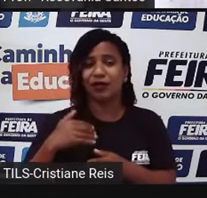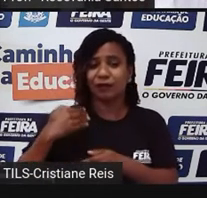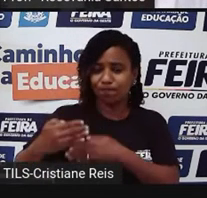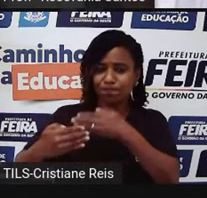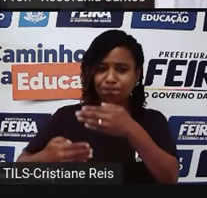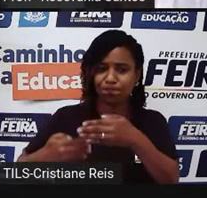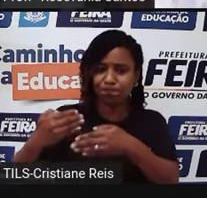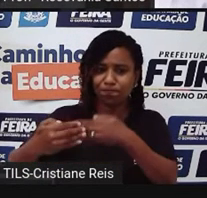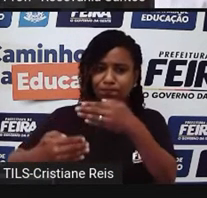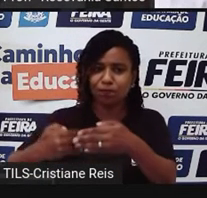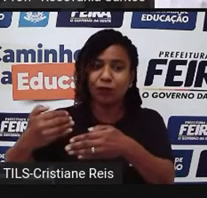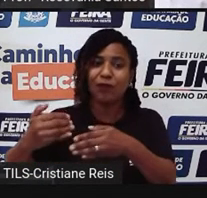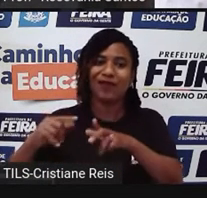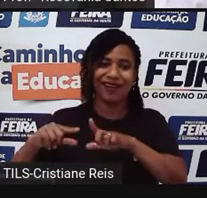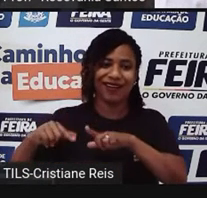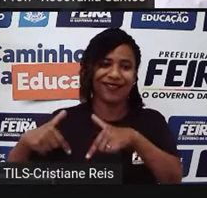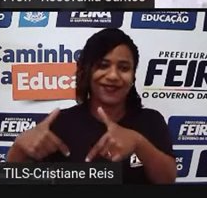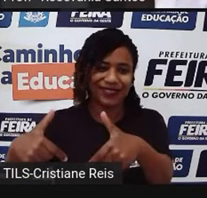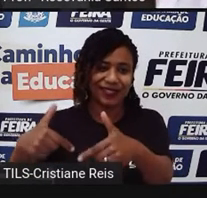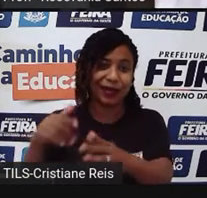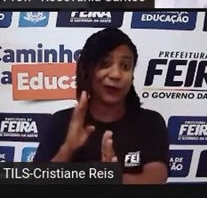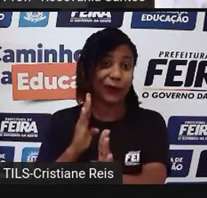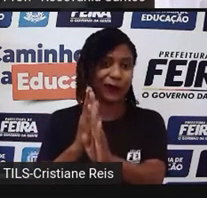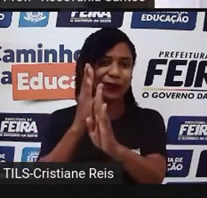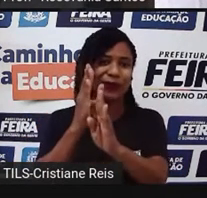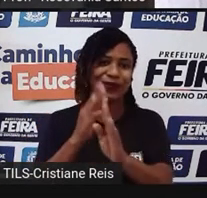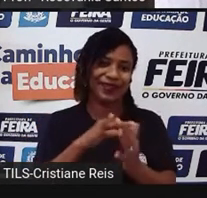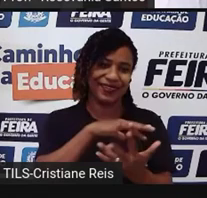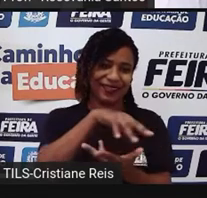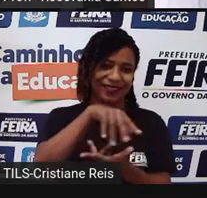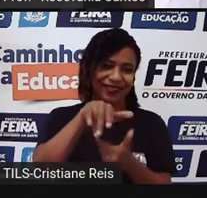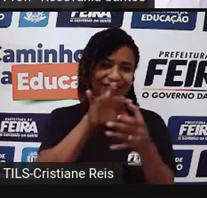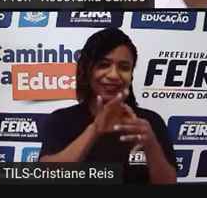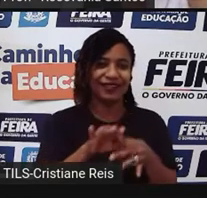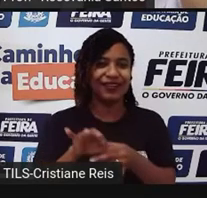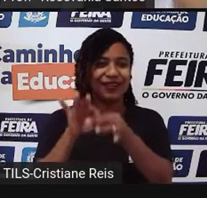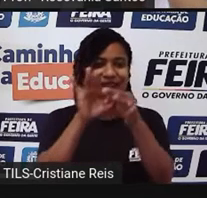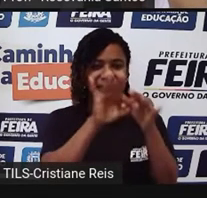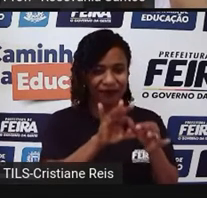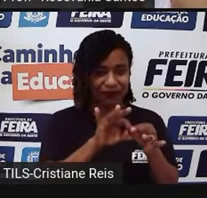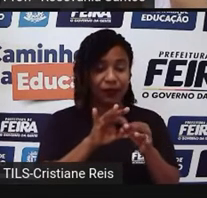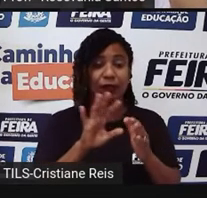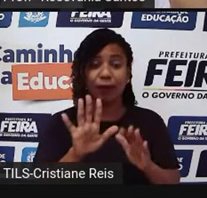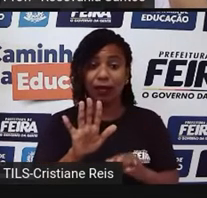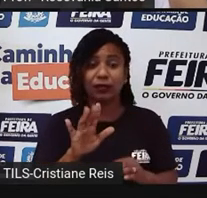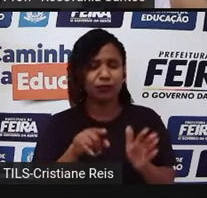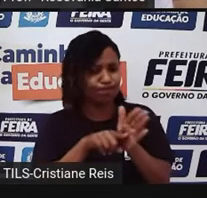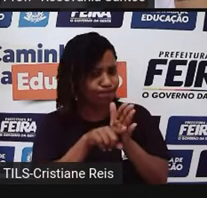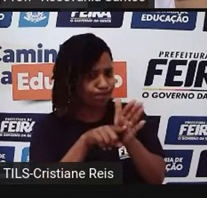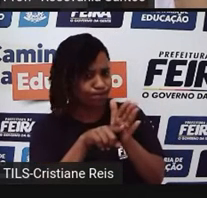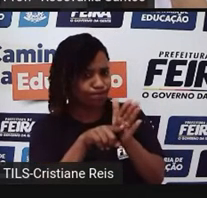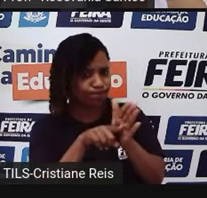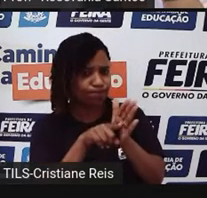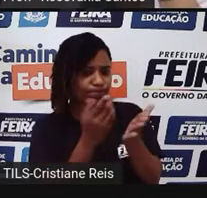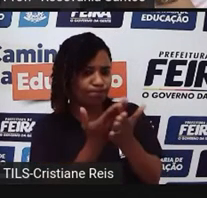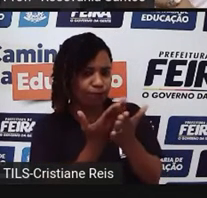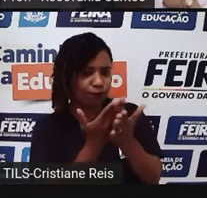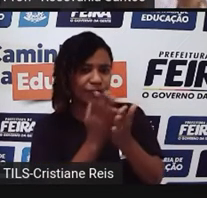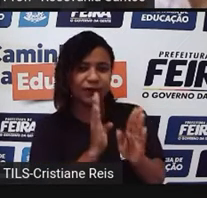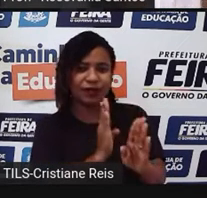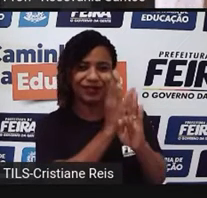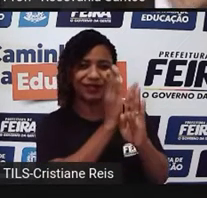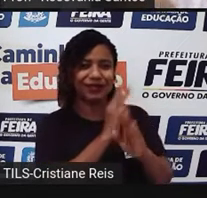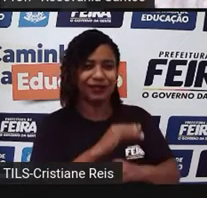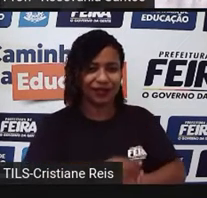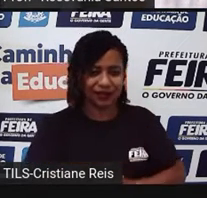à globalização. Mas de uma forma ou de outra, todos entram em consenso que esse momento ápice mesmo